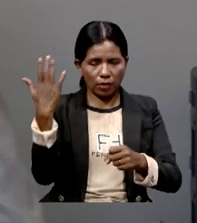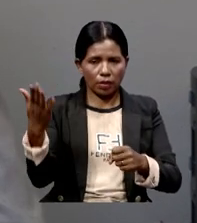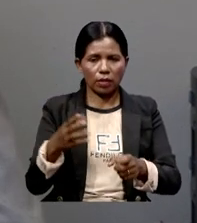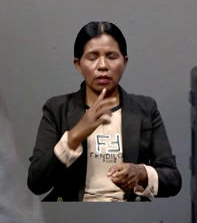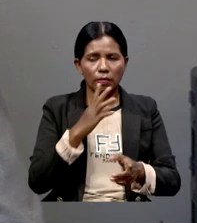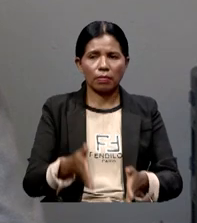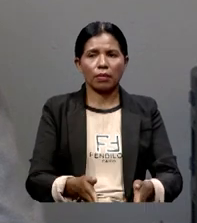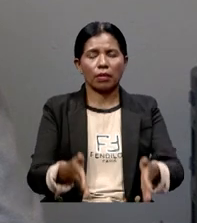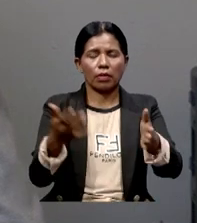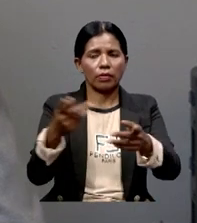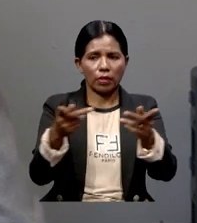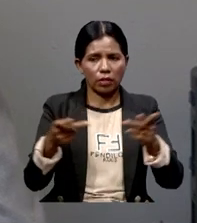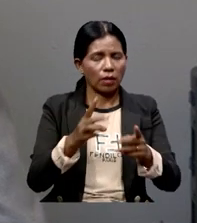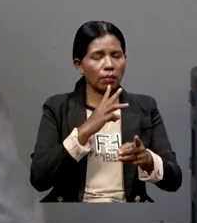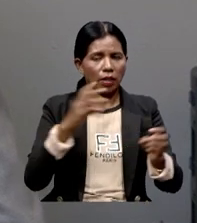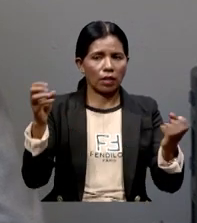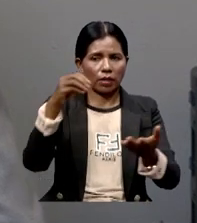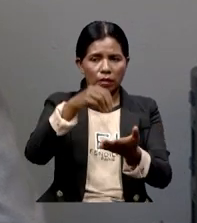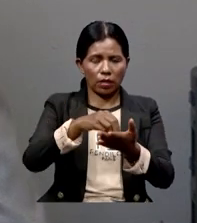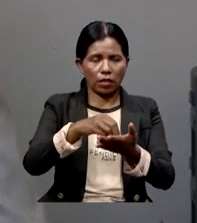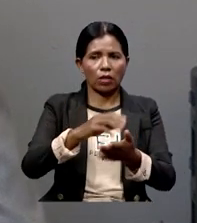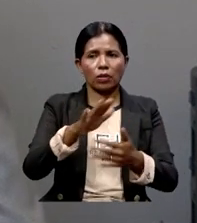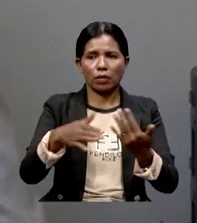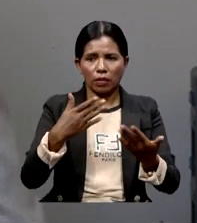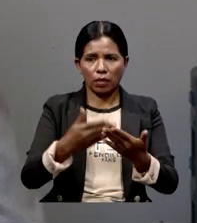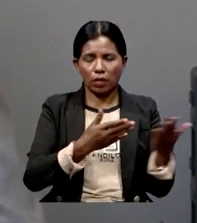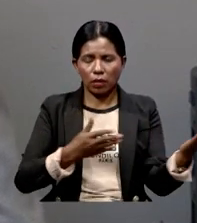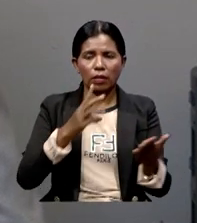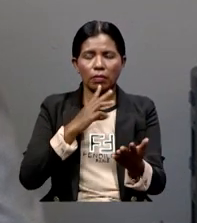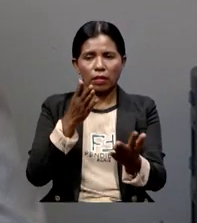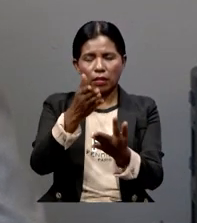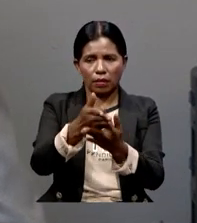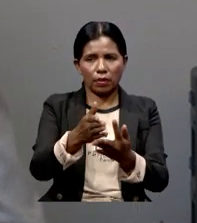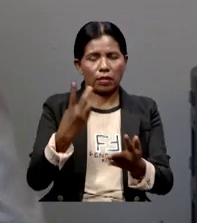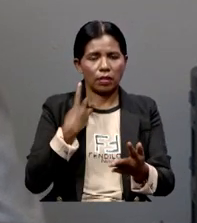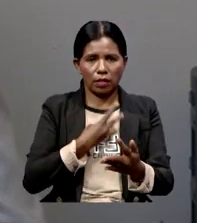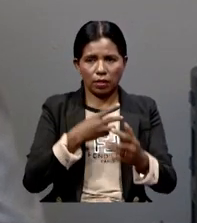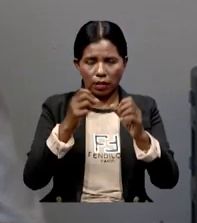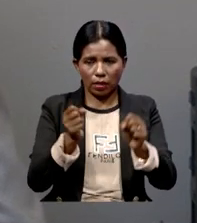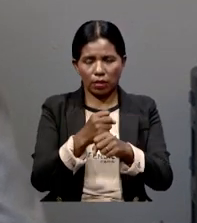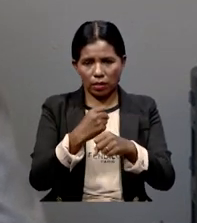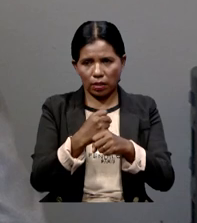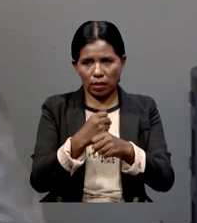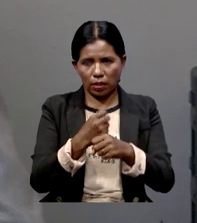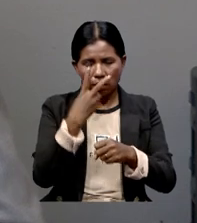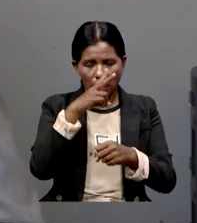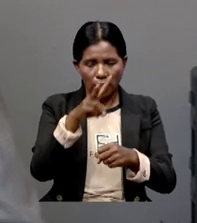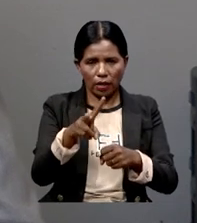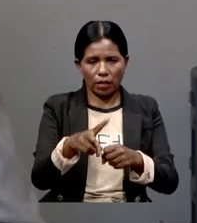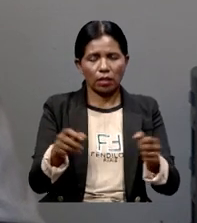área abandonada se nós vemos bela cobre se a bela consegue luribe também nata se nem ita halo expansão